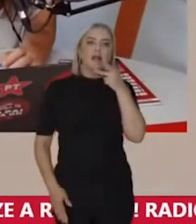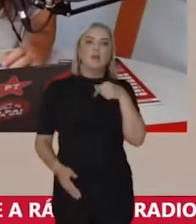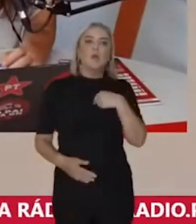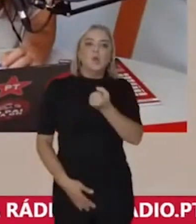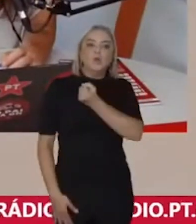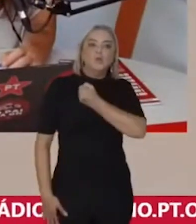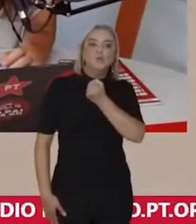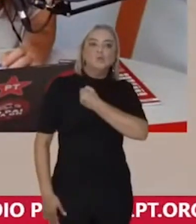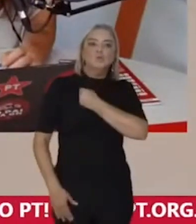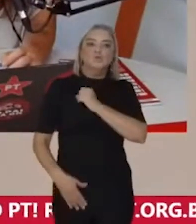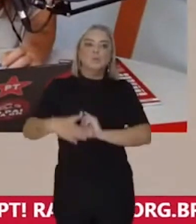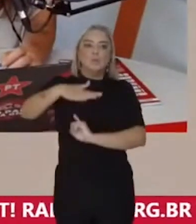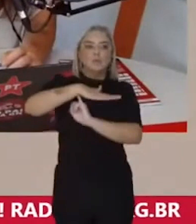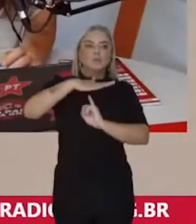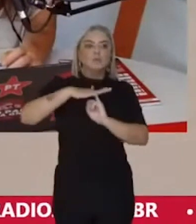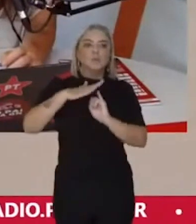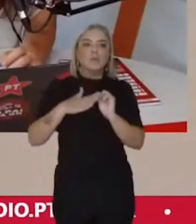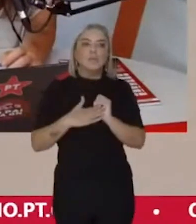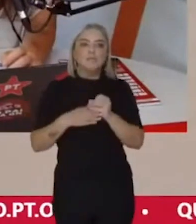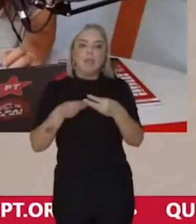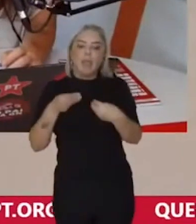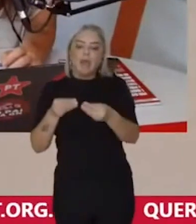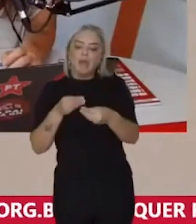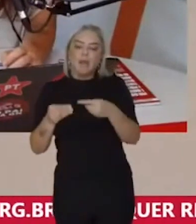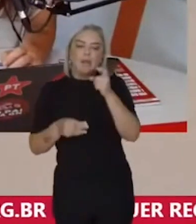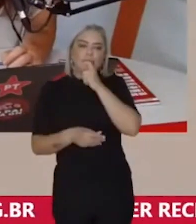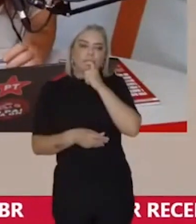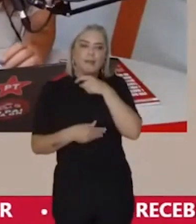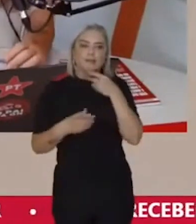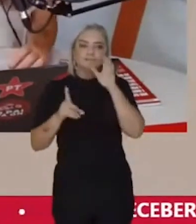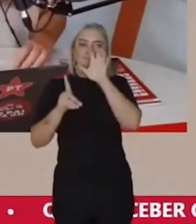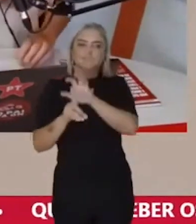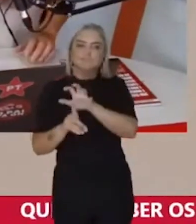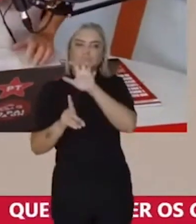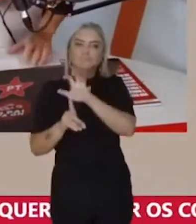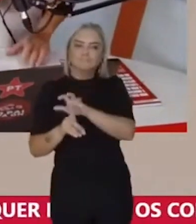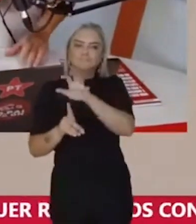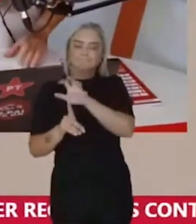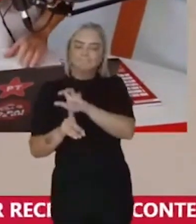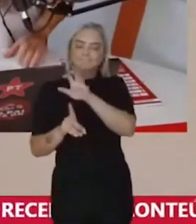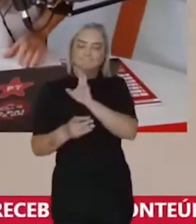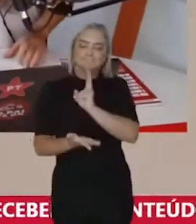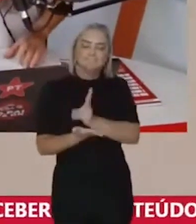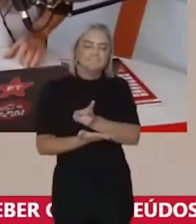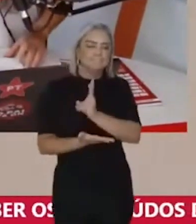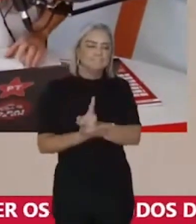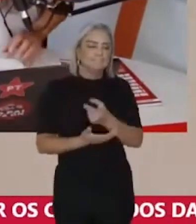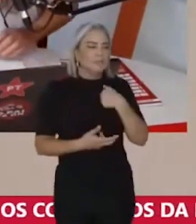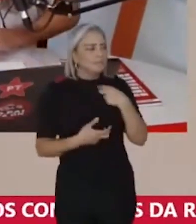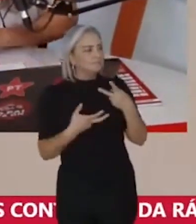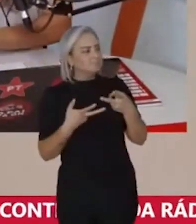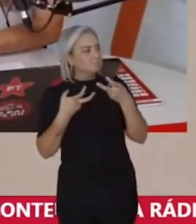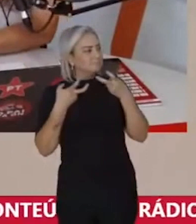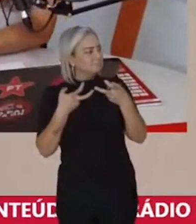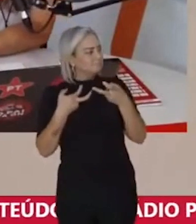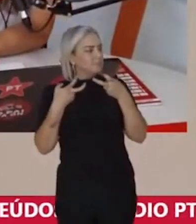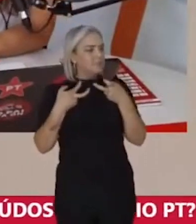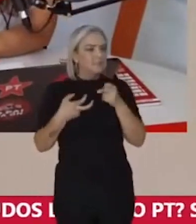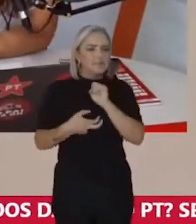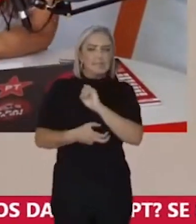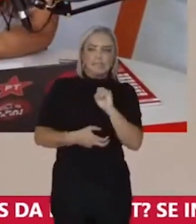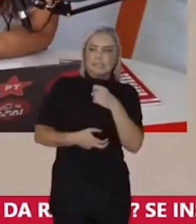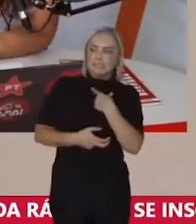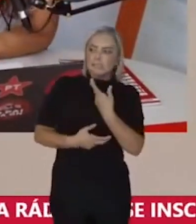do INPE eram manipulados. Então, esse ataque era muito grande, e eu percebi, Amanda, que se